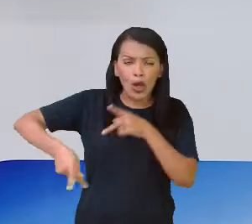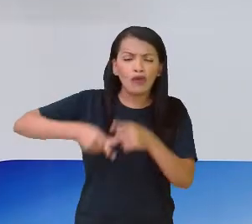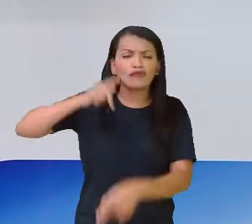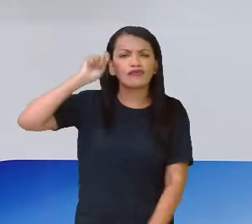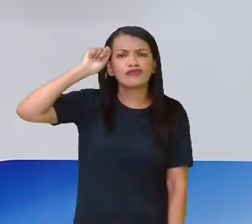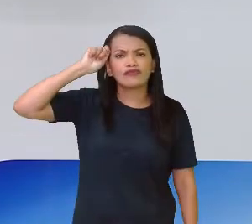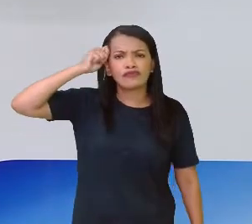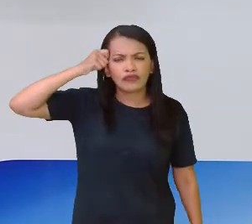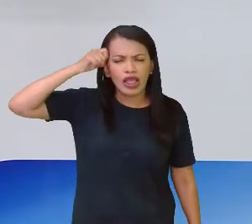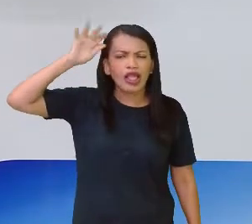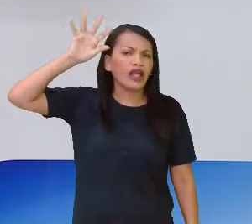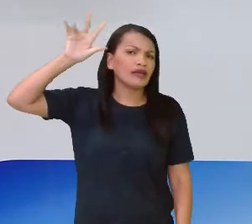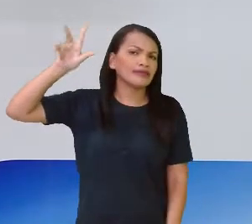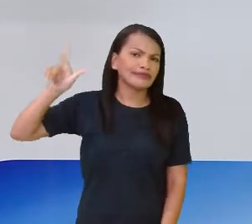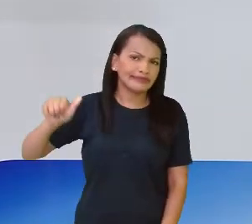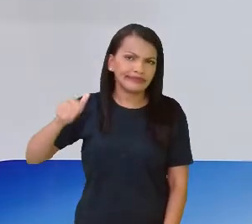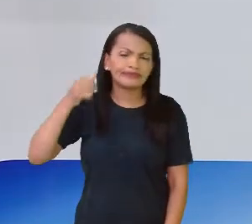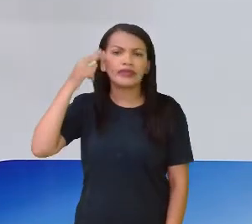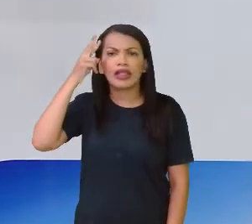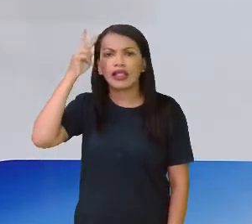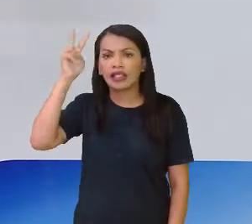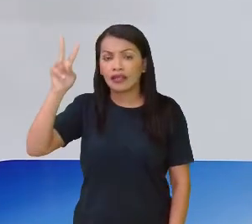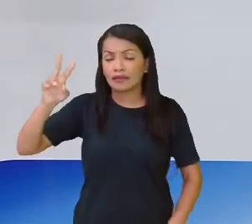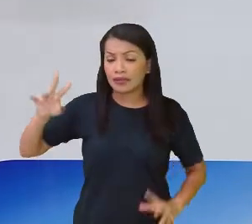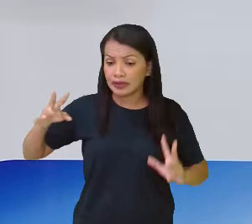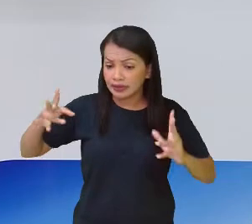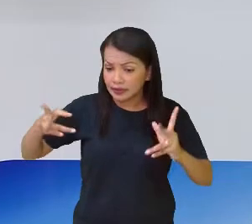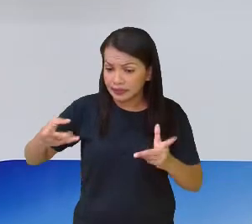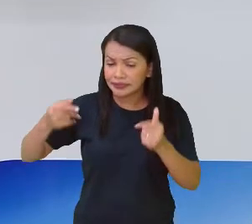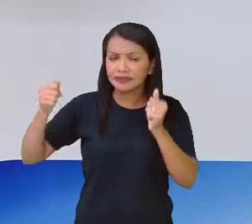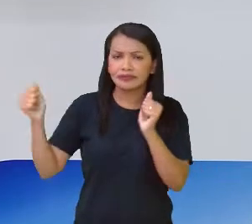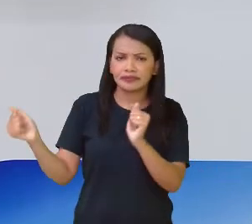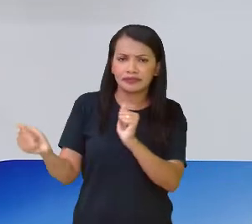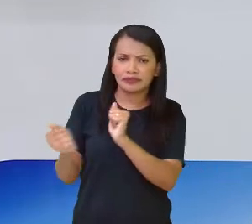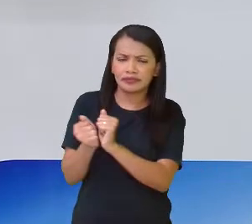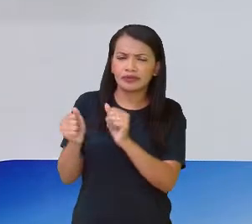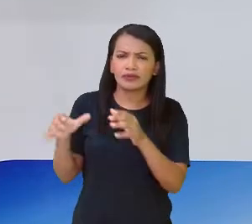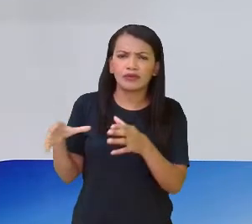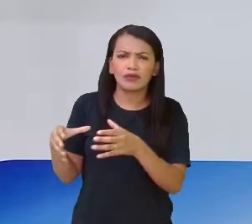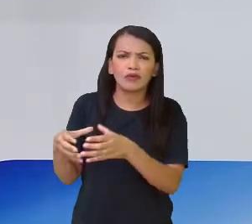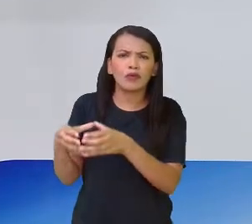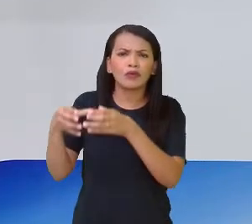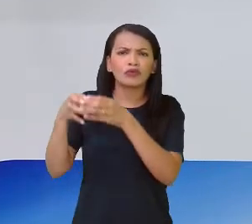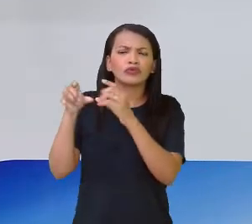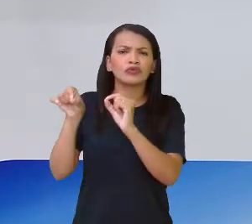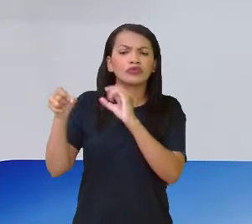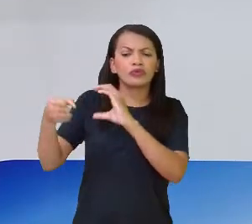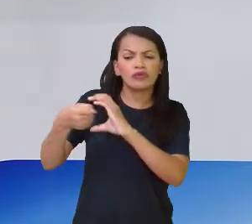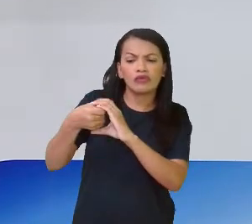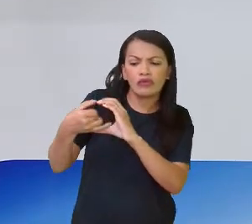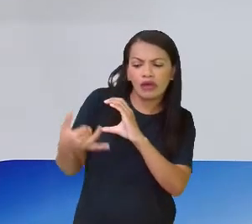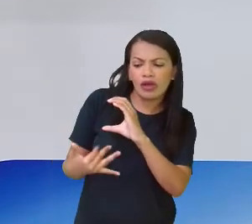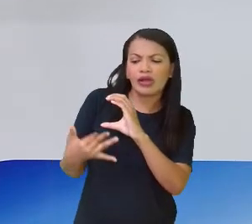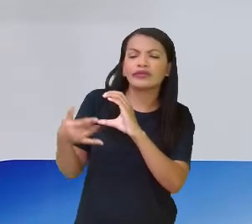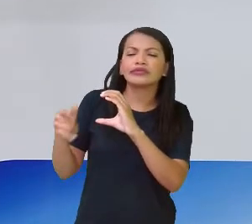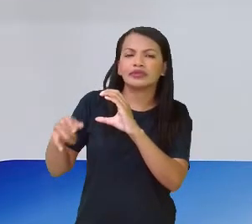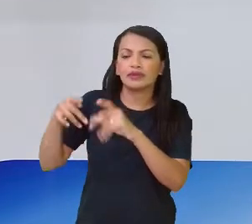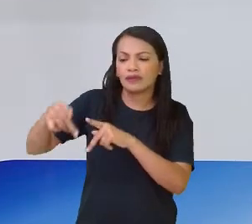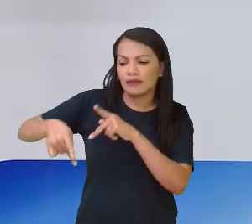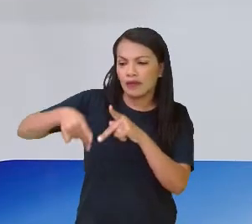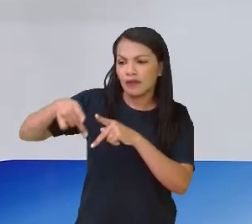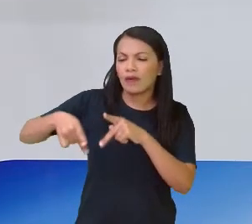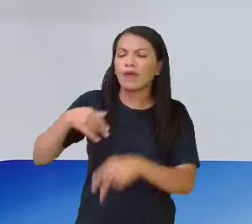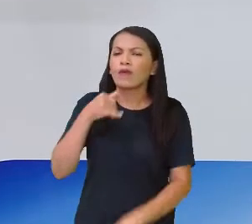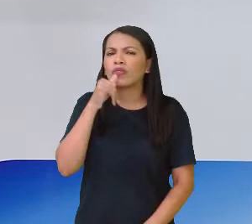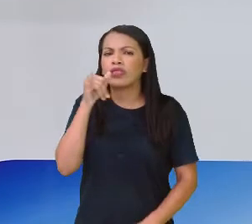africanas e trazem em todo seu conjunto essas características desses povos. Aí quando eu digo